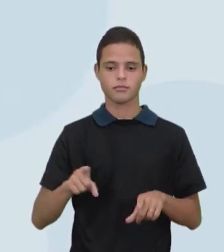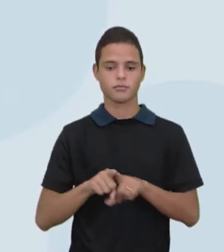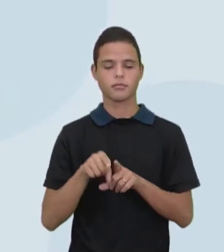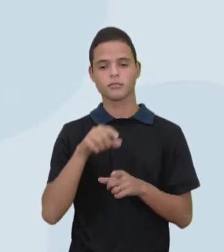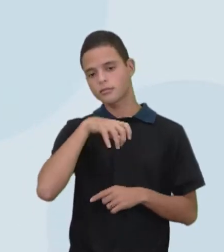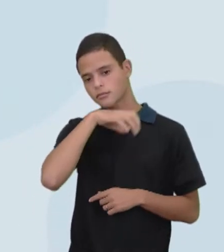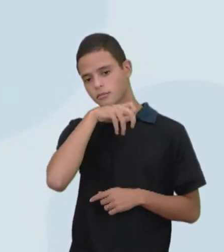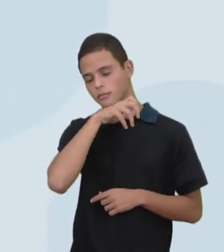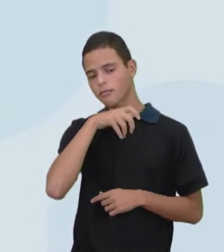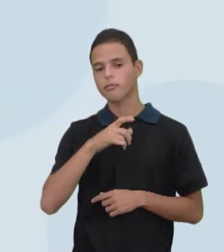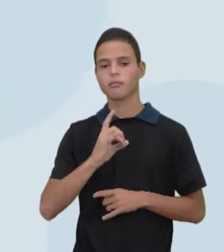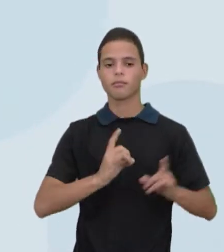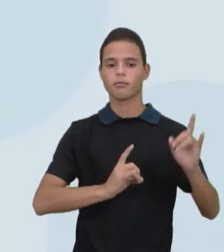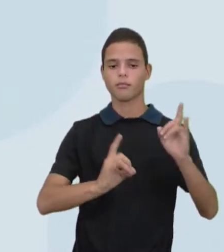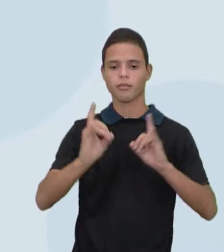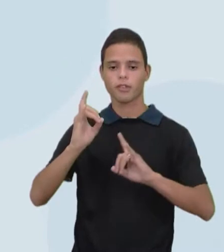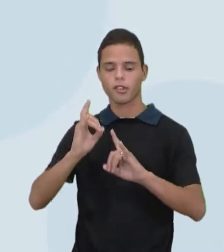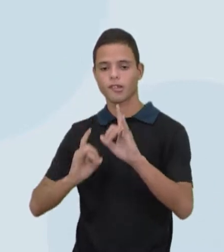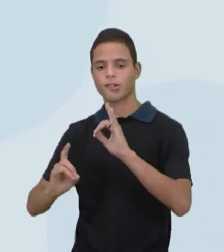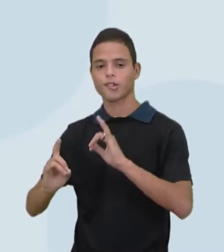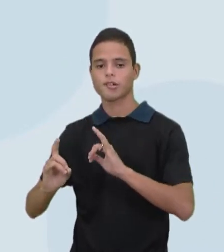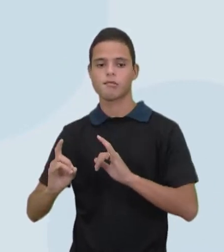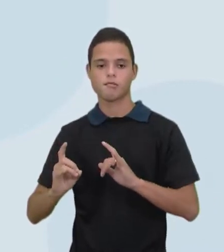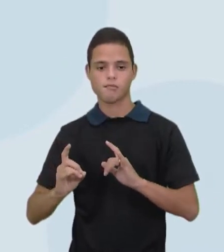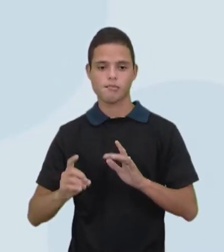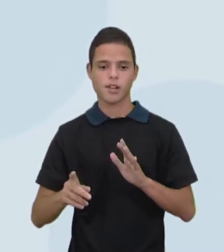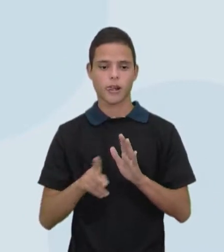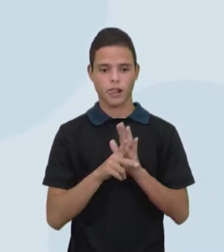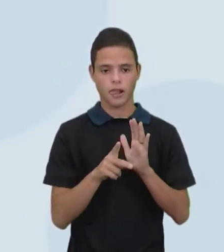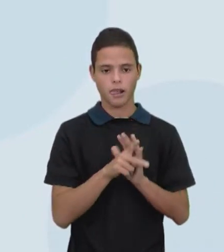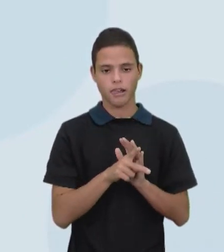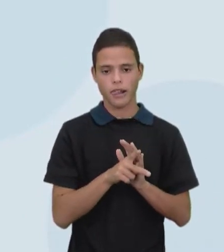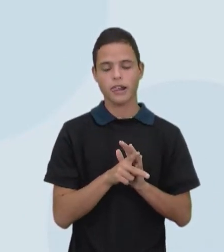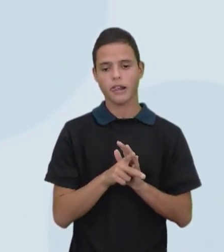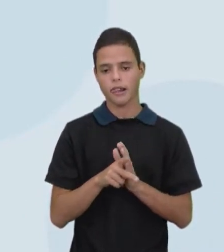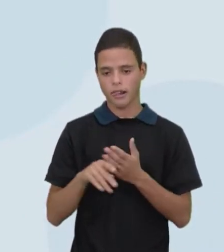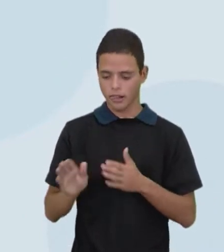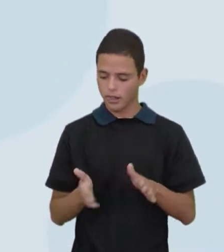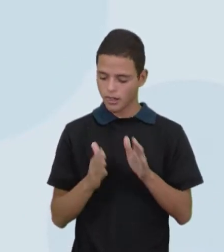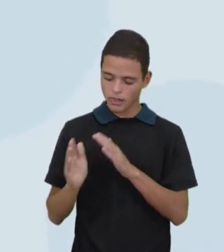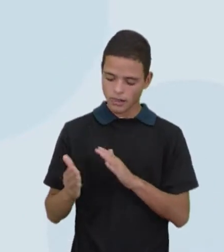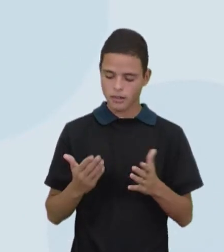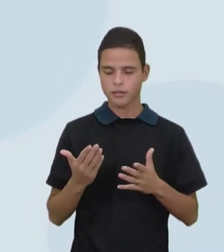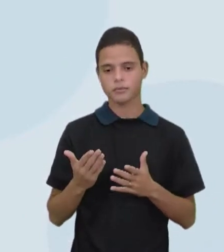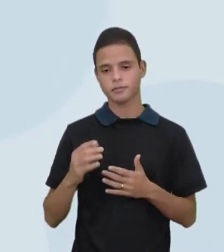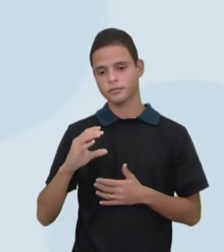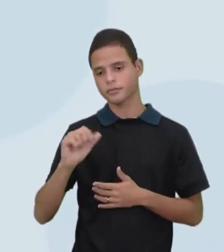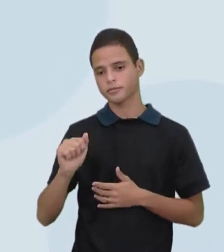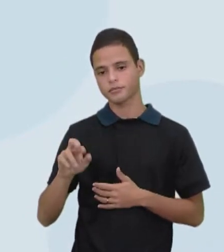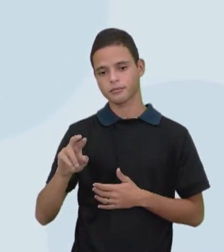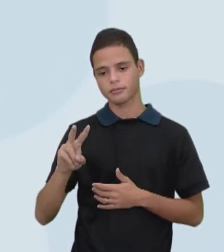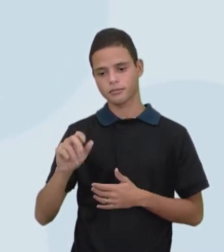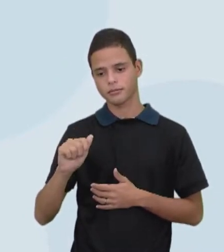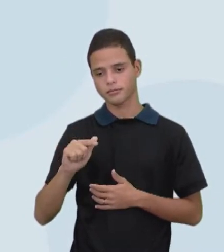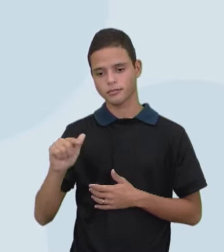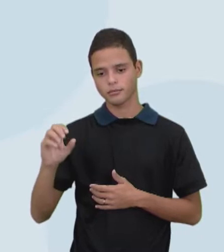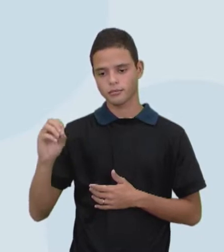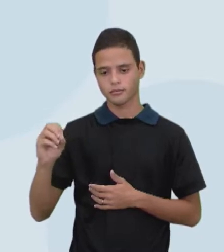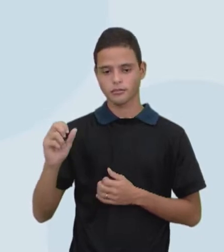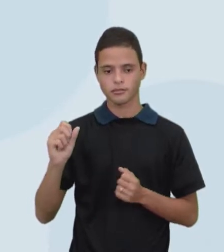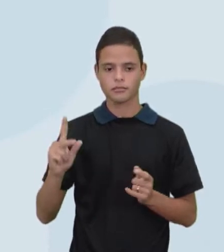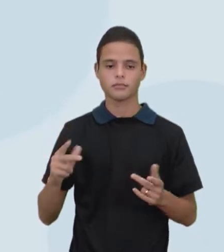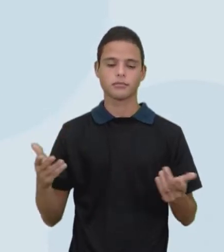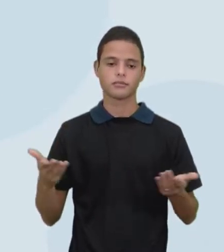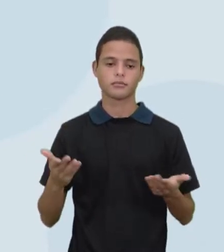urbanos para cocção, para cozinhar, né? Para secagem e também para a produção de carvão e aquecimento. Agora, a gente